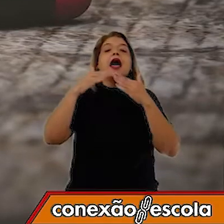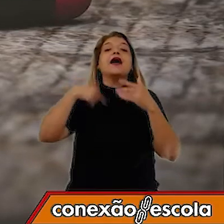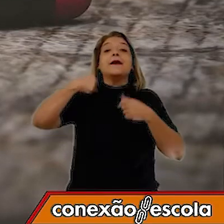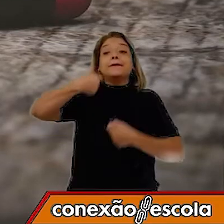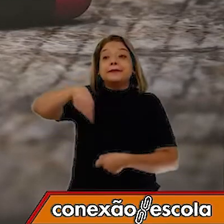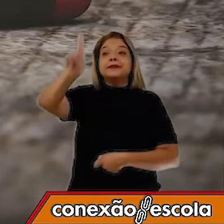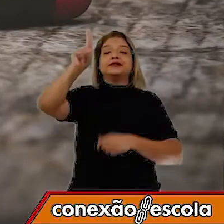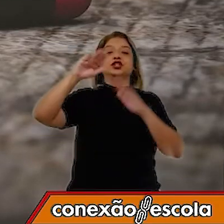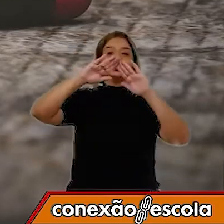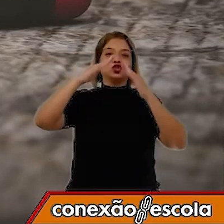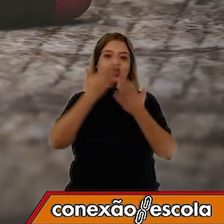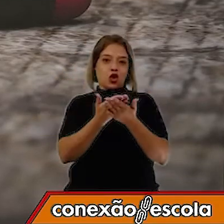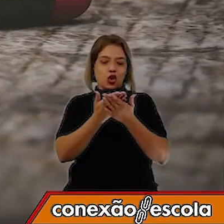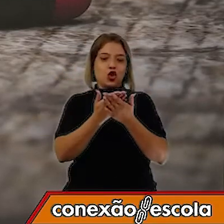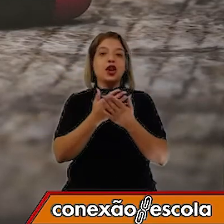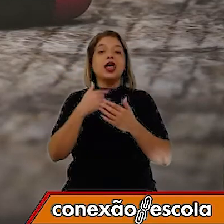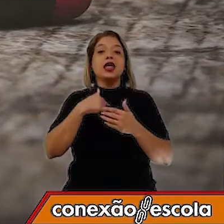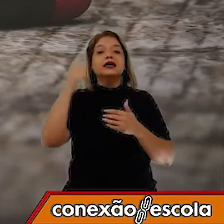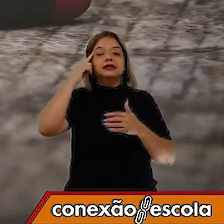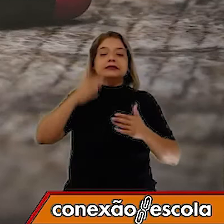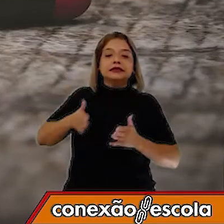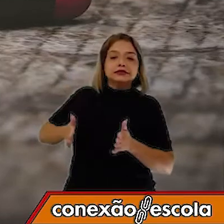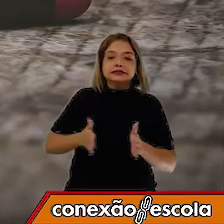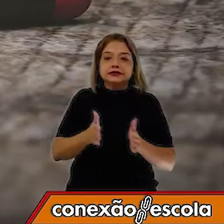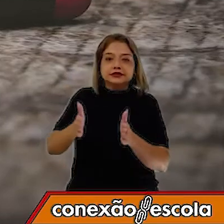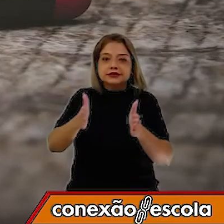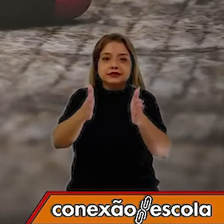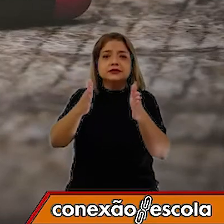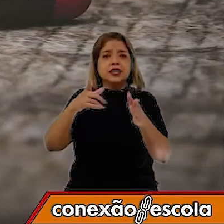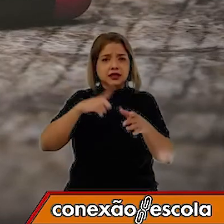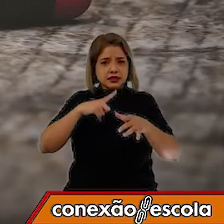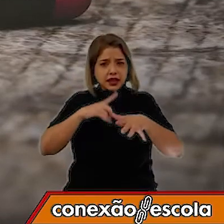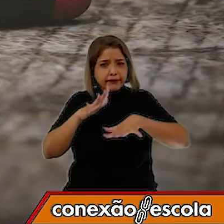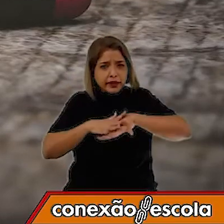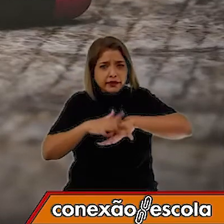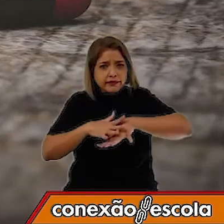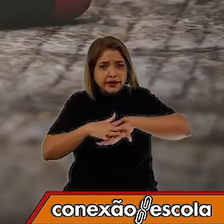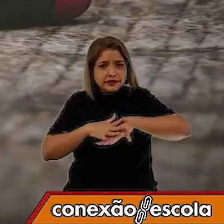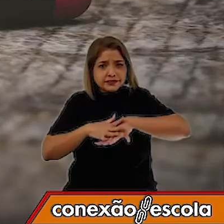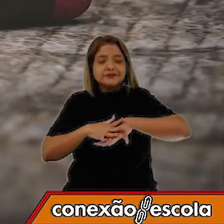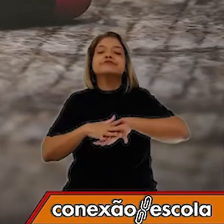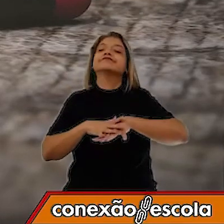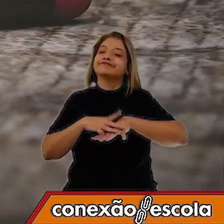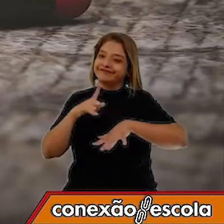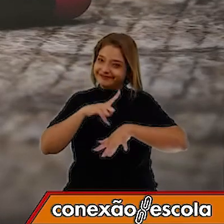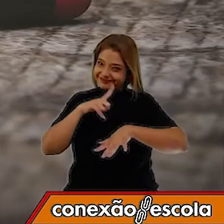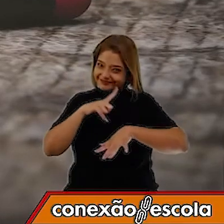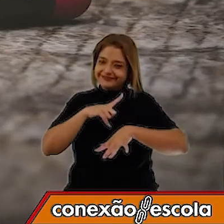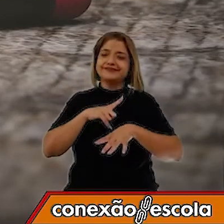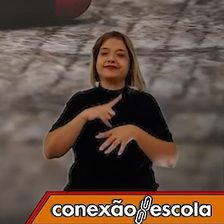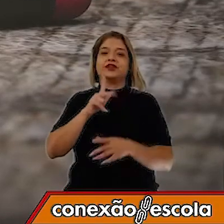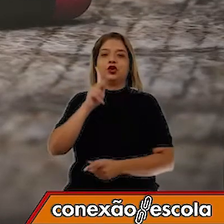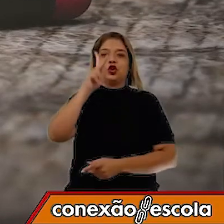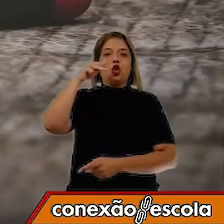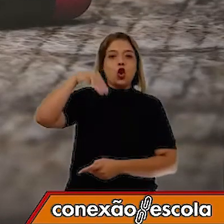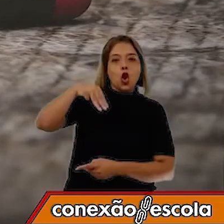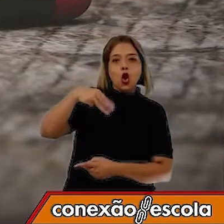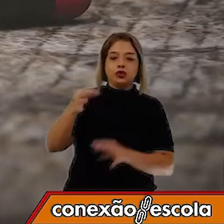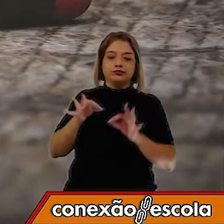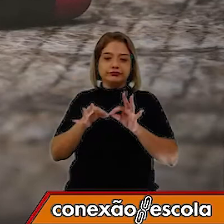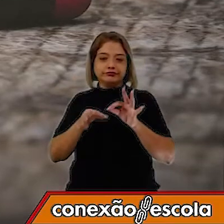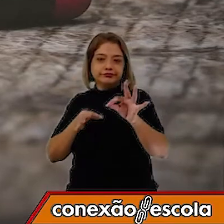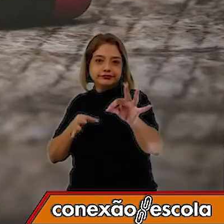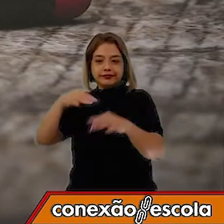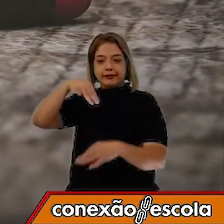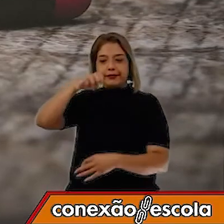sua casa até a escola, será que tem matemática? Tem quilômetros,